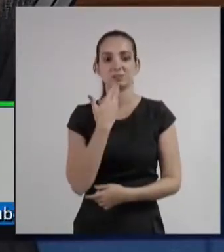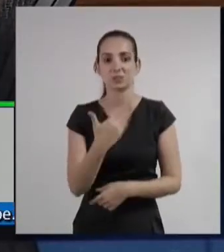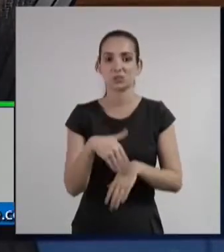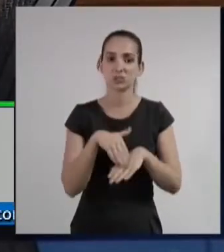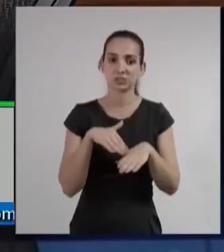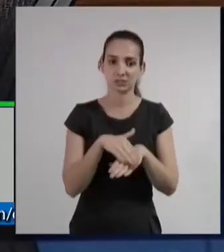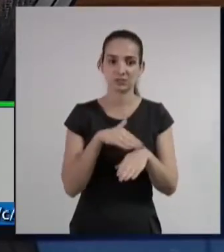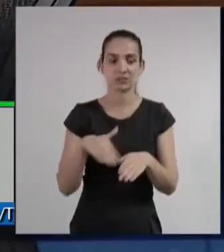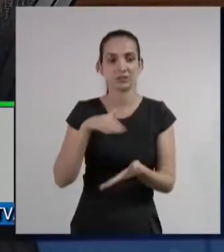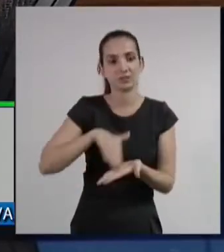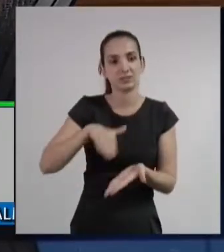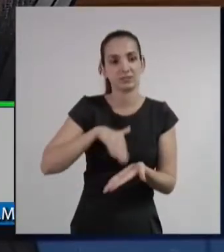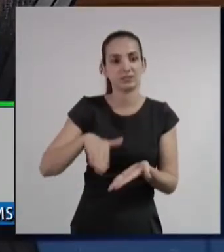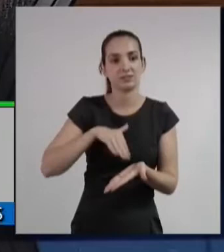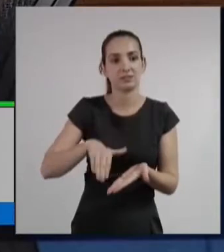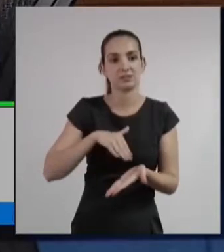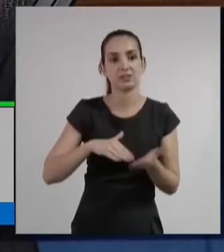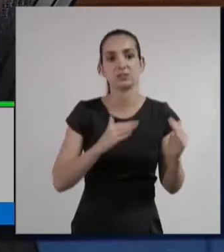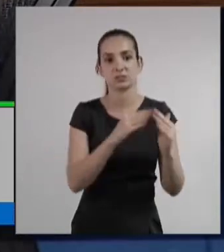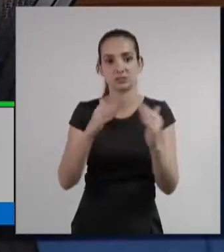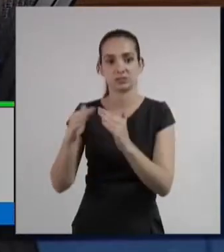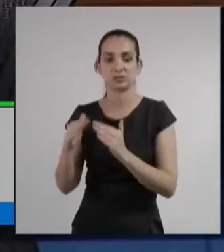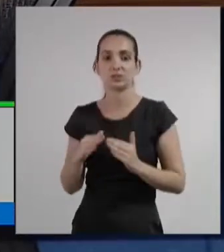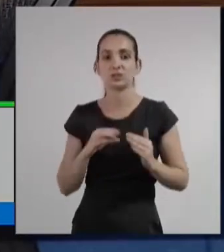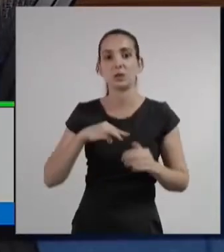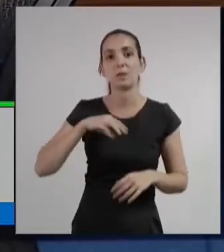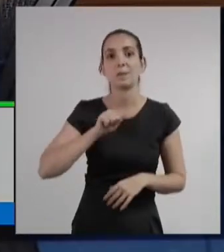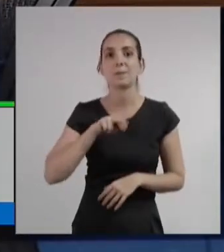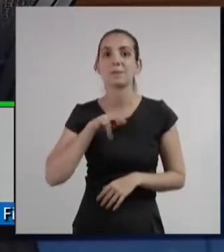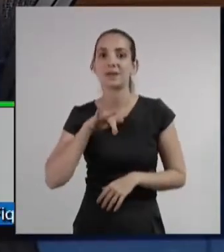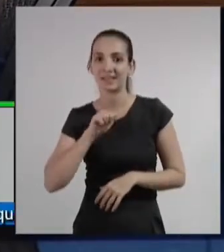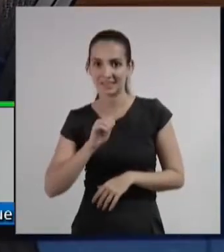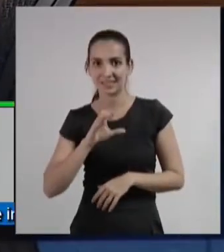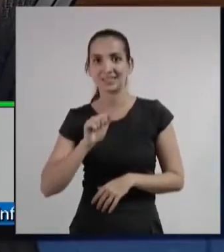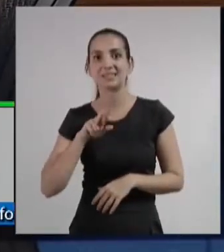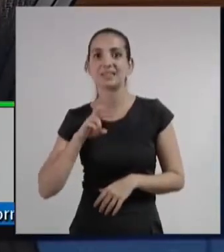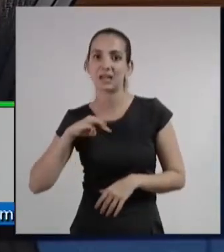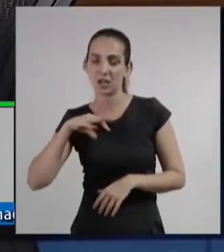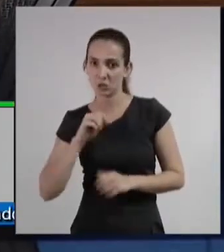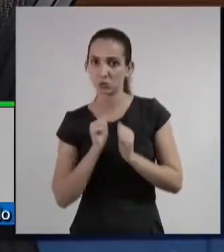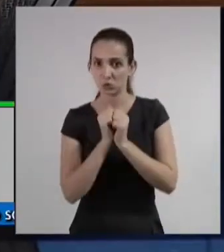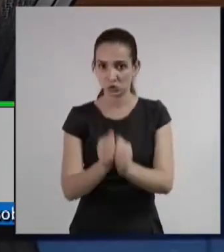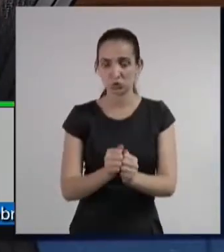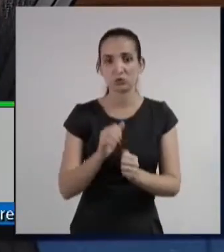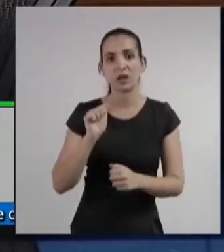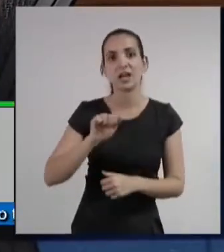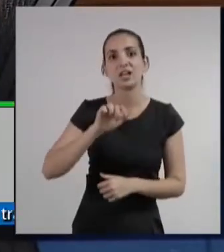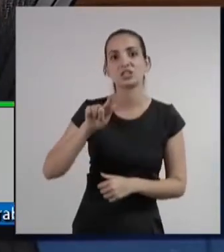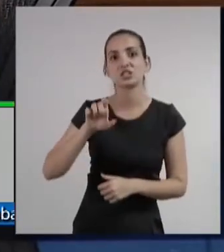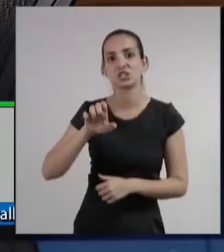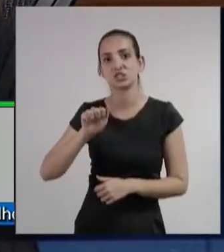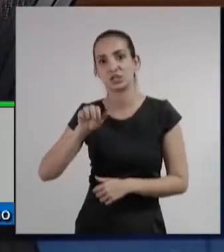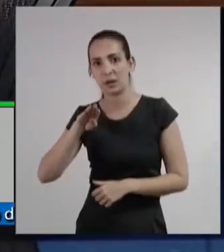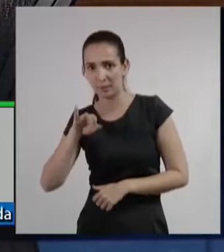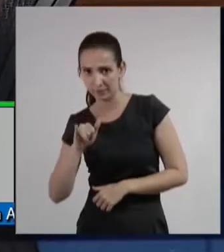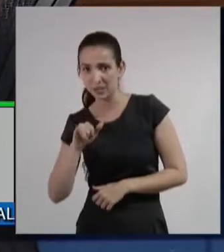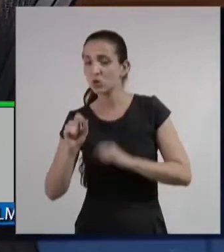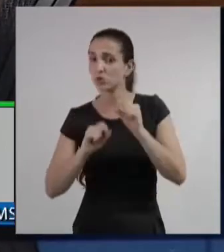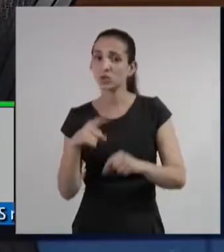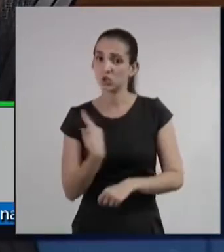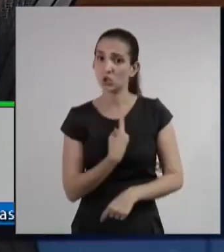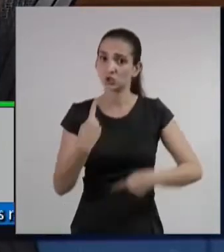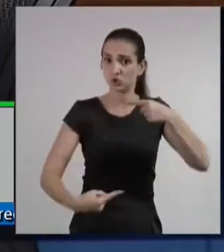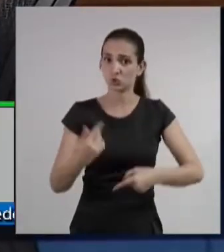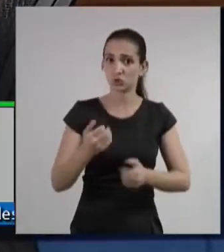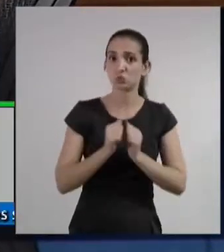com a secretária de Habitação, Maria do Carmo, que se fazia presente, junto com assessores da GEAB. Nós discutimos com o